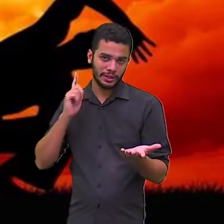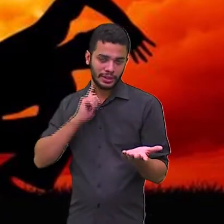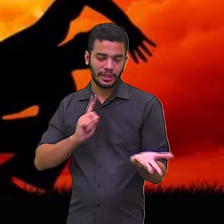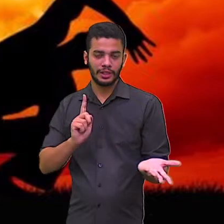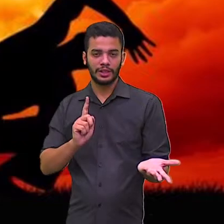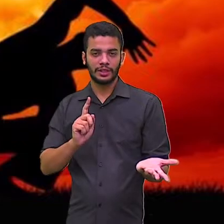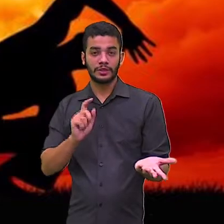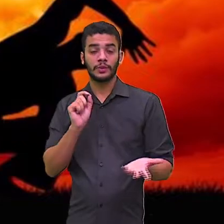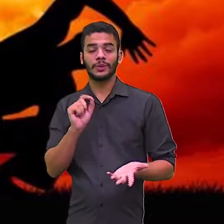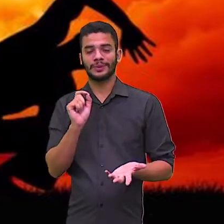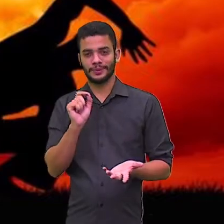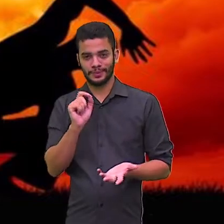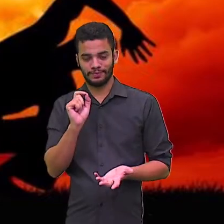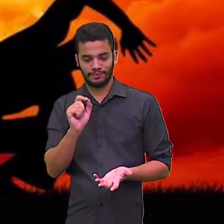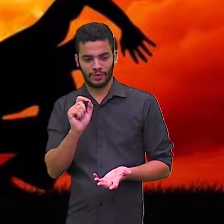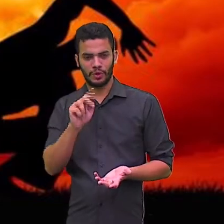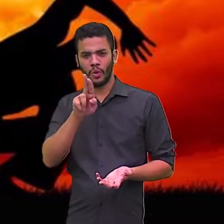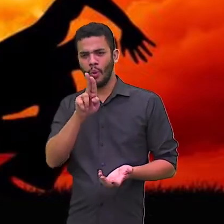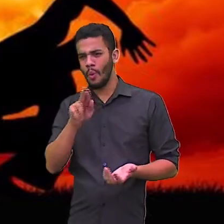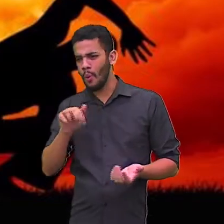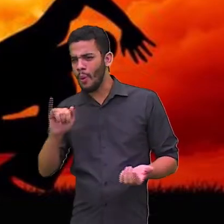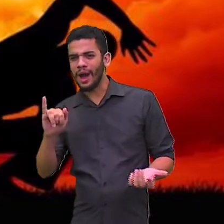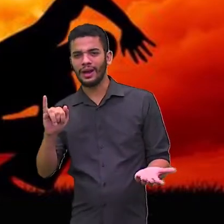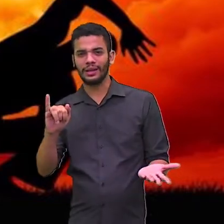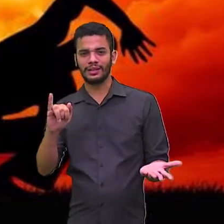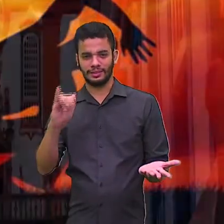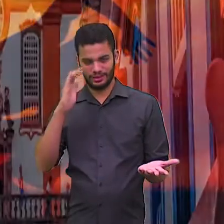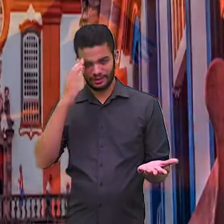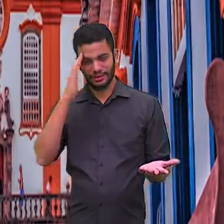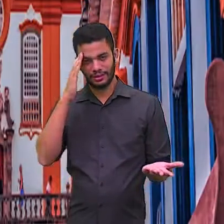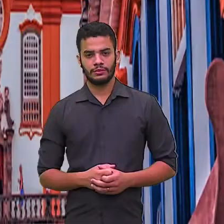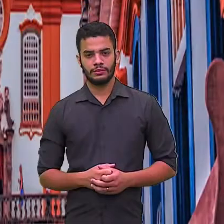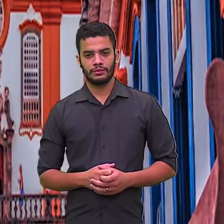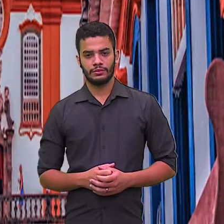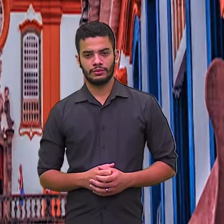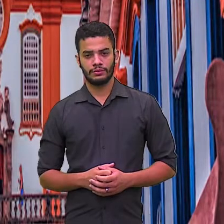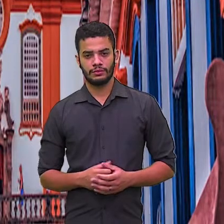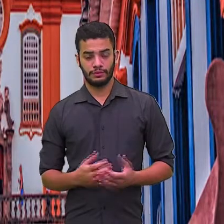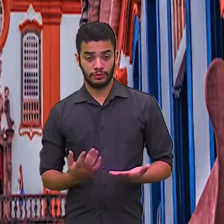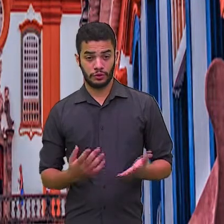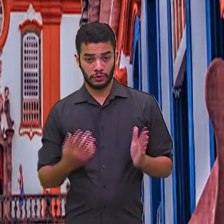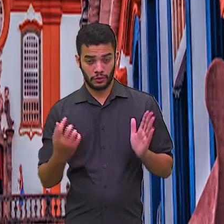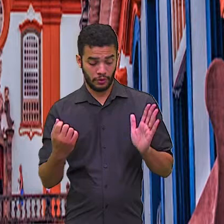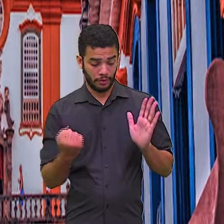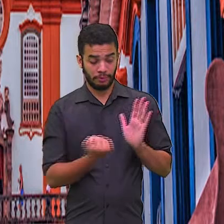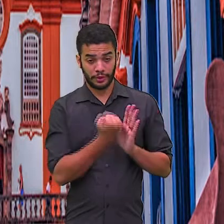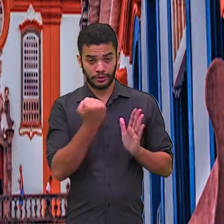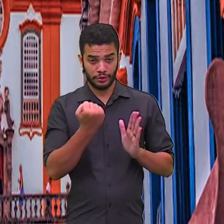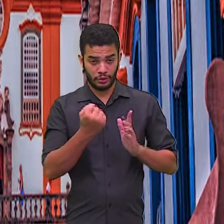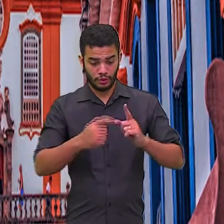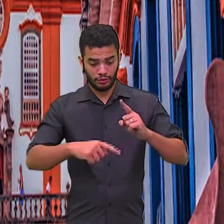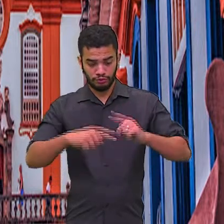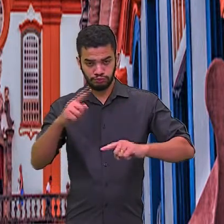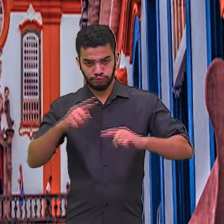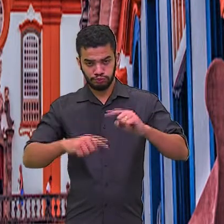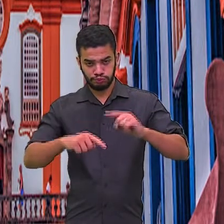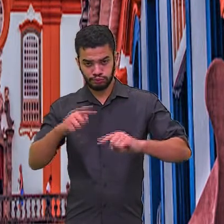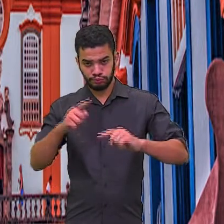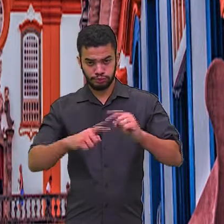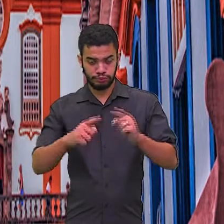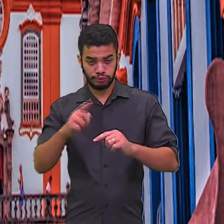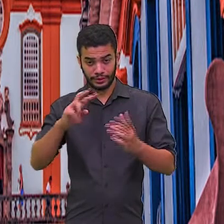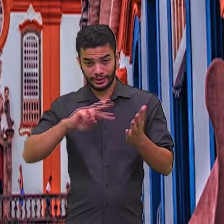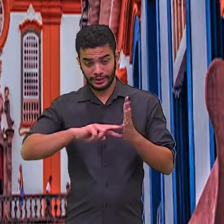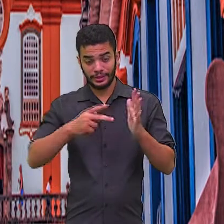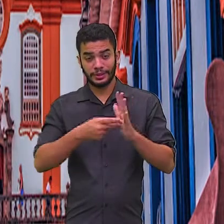demais. E também o patrimônio material. O patrimônio material diz respeito aos